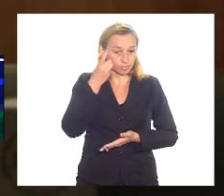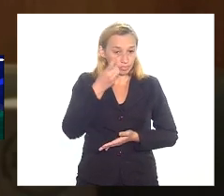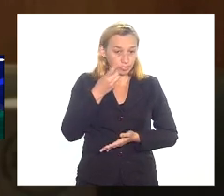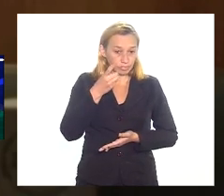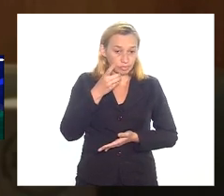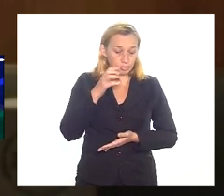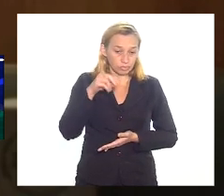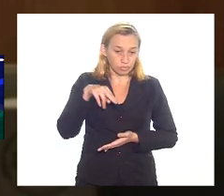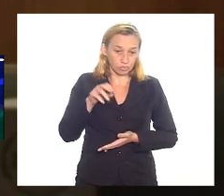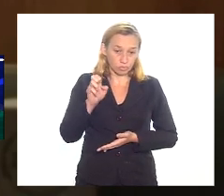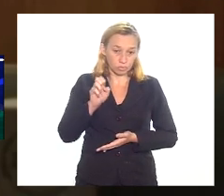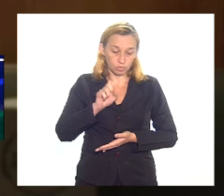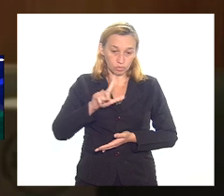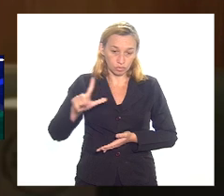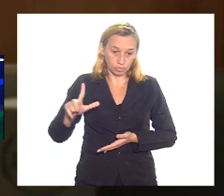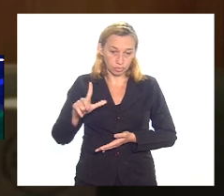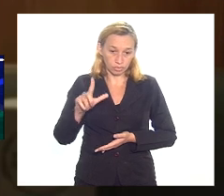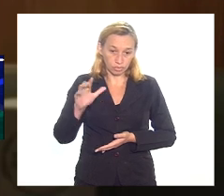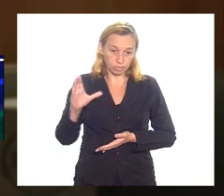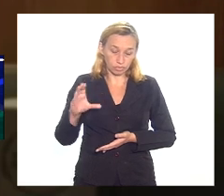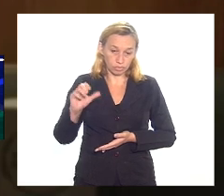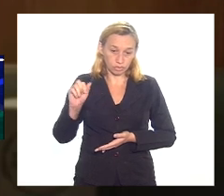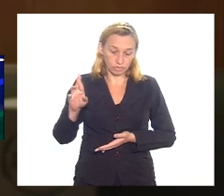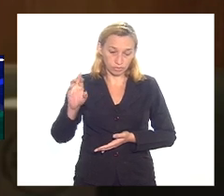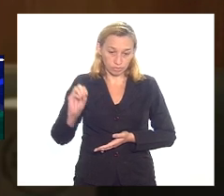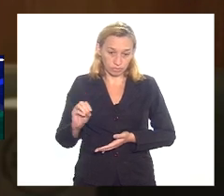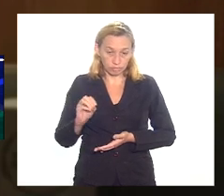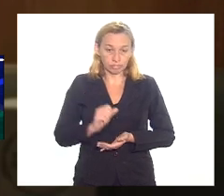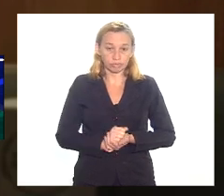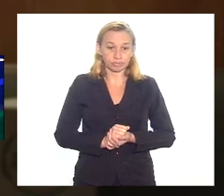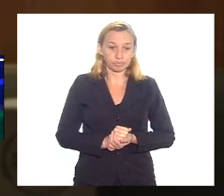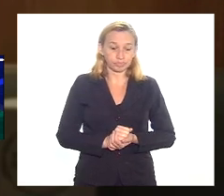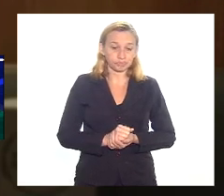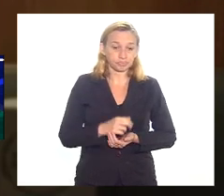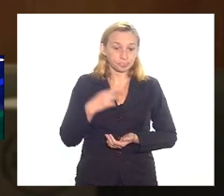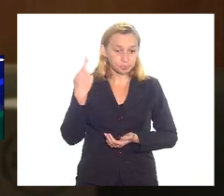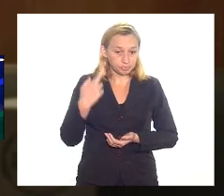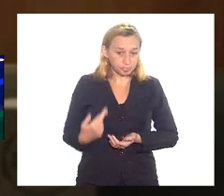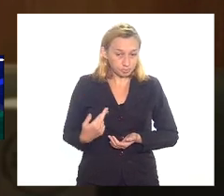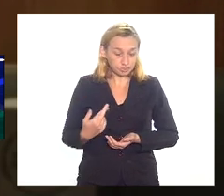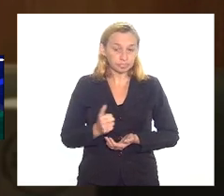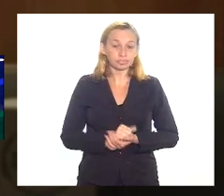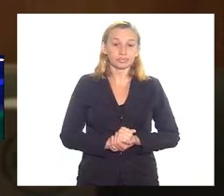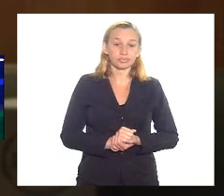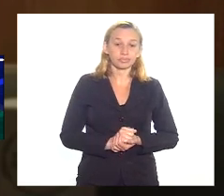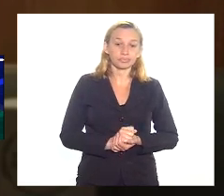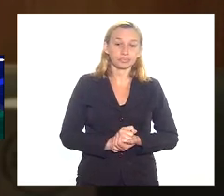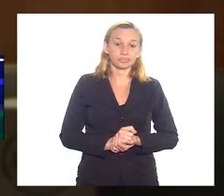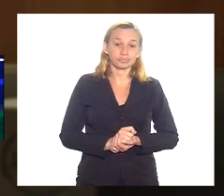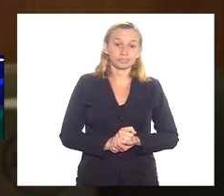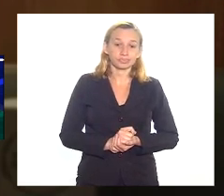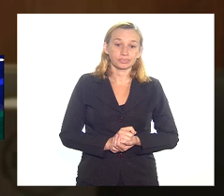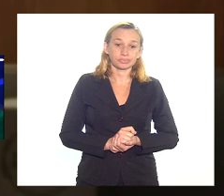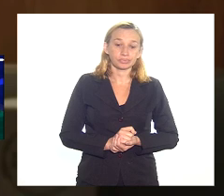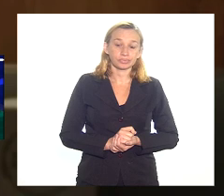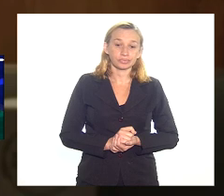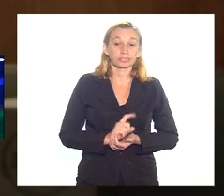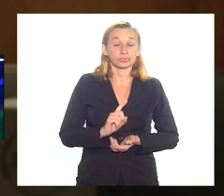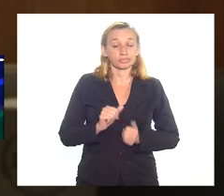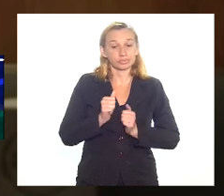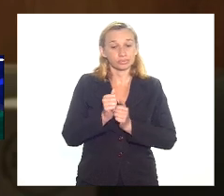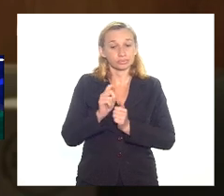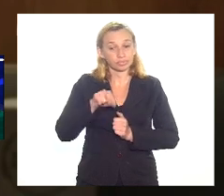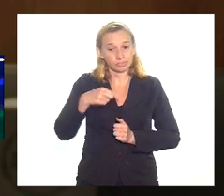Carvalho, foi no que se inscreveu, tá bom? Então, a deputada Renata e em